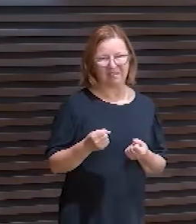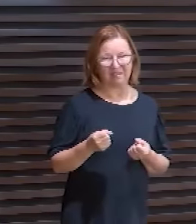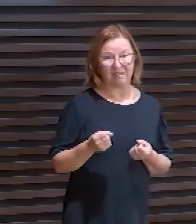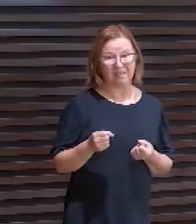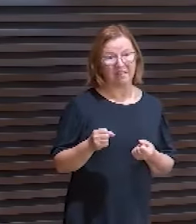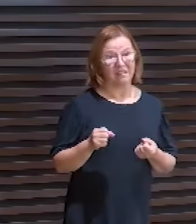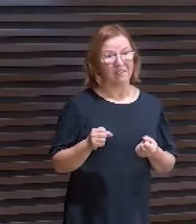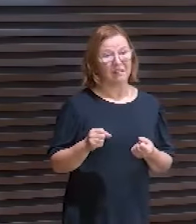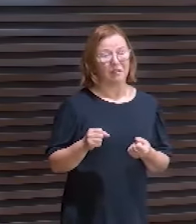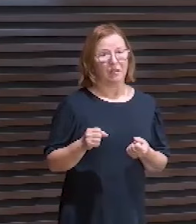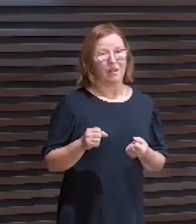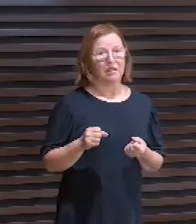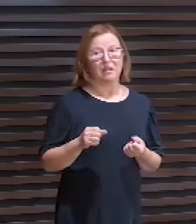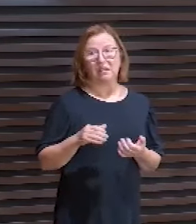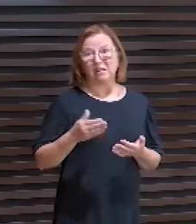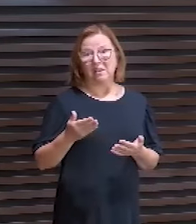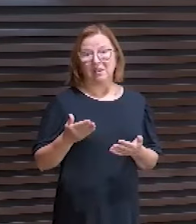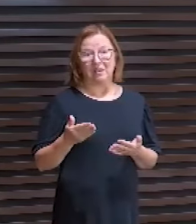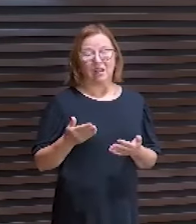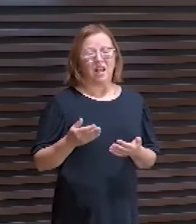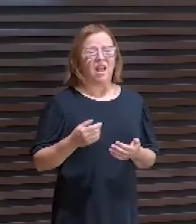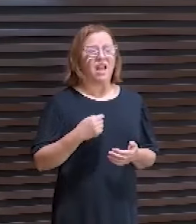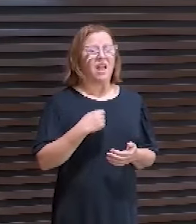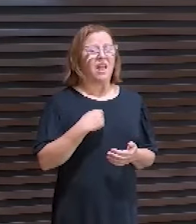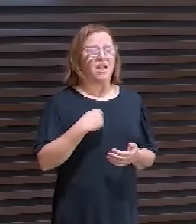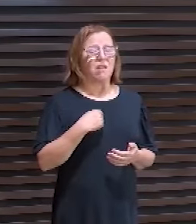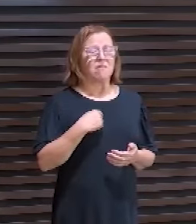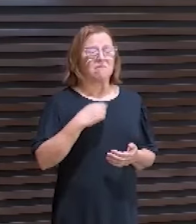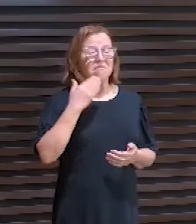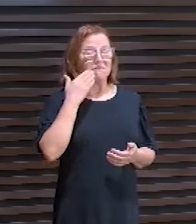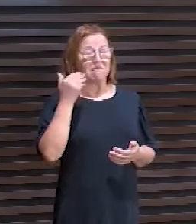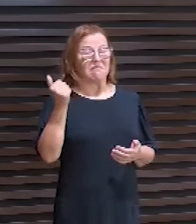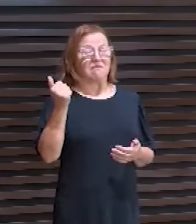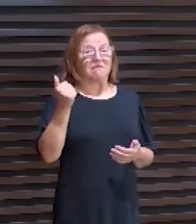ninguém porque eu sou o cara mais top